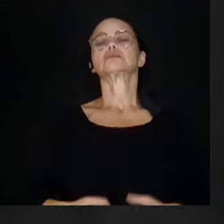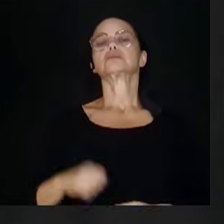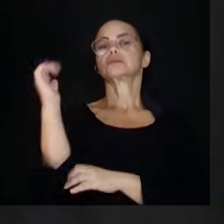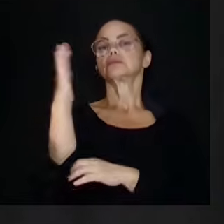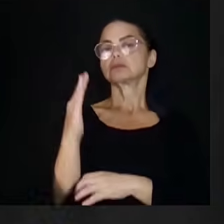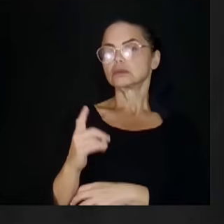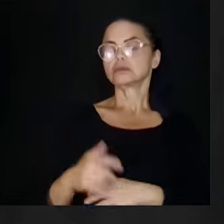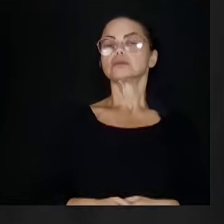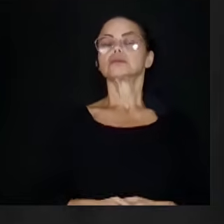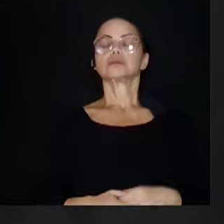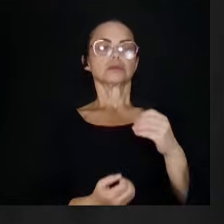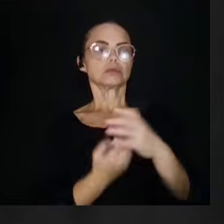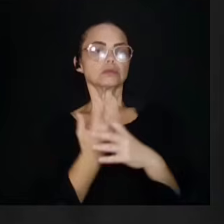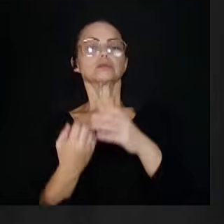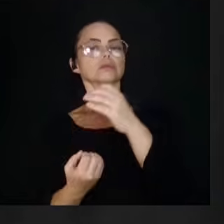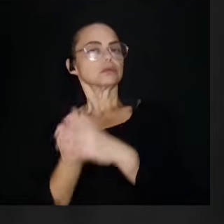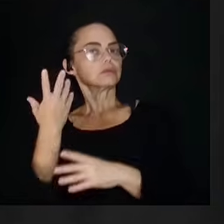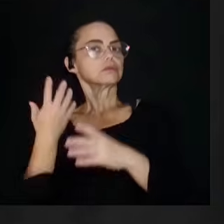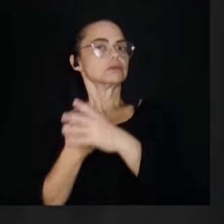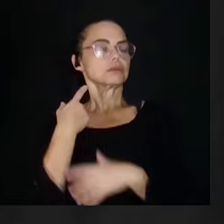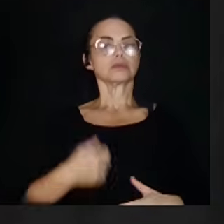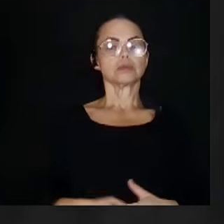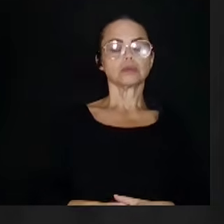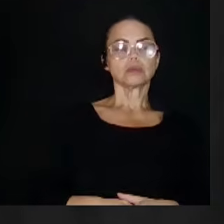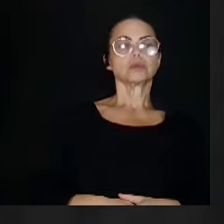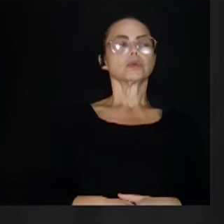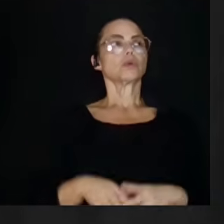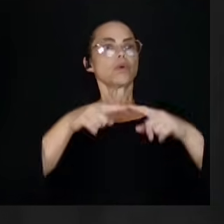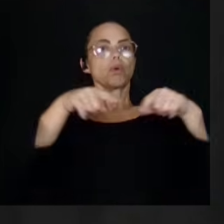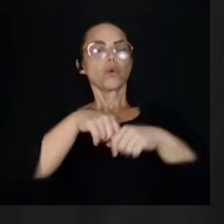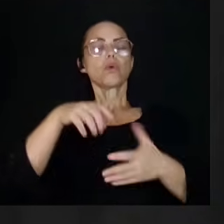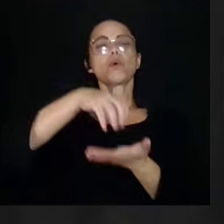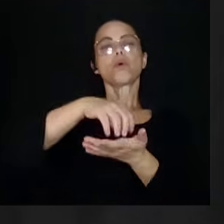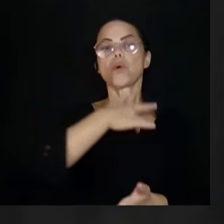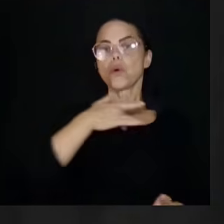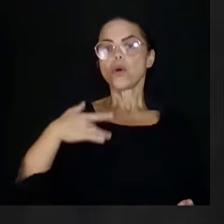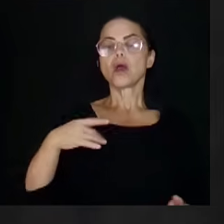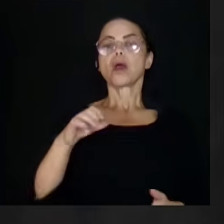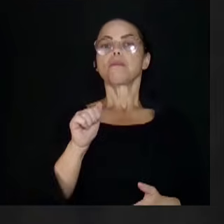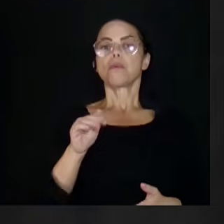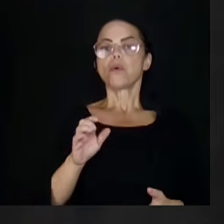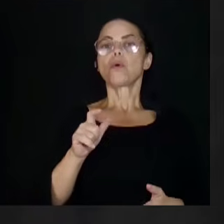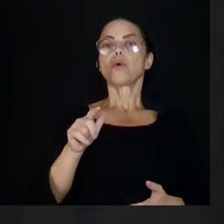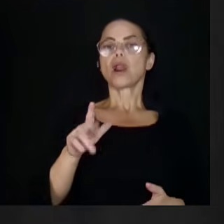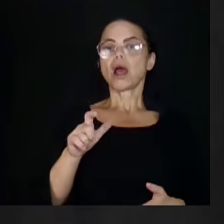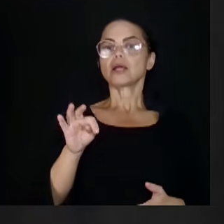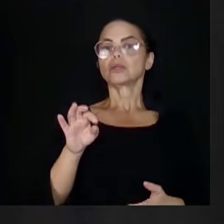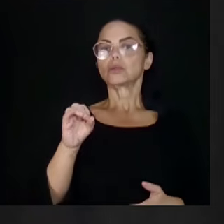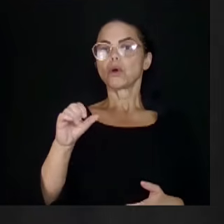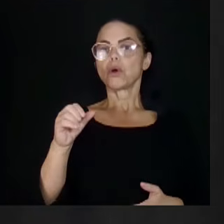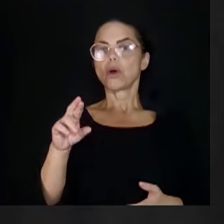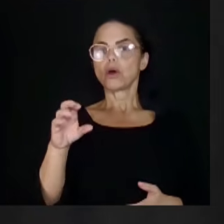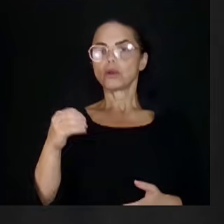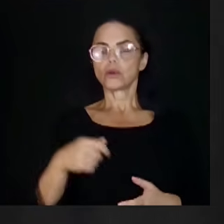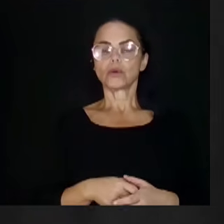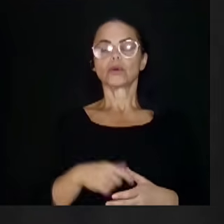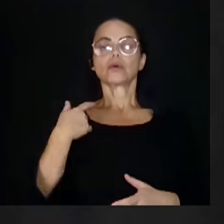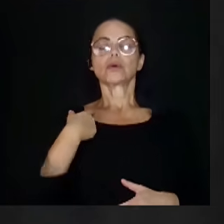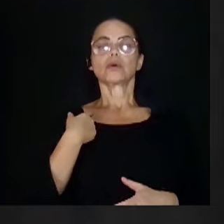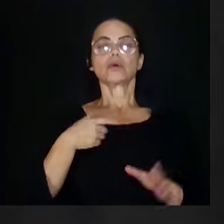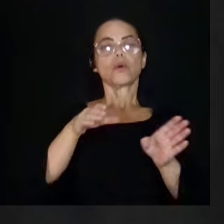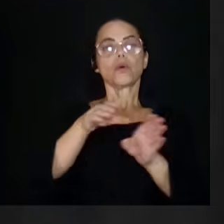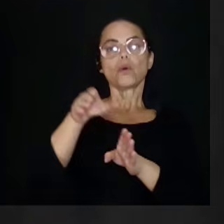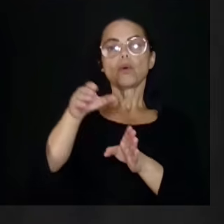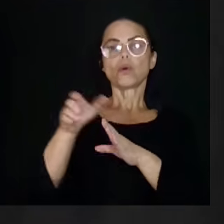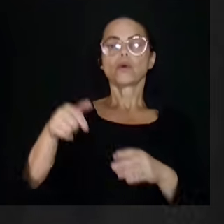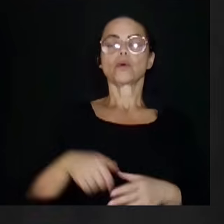Criação de um ambulatório, de um espaço, tudo isso são decisões tiradas dentro do Conselho Nacional, que